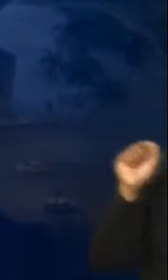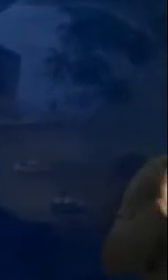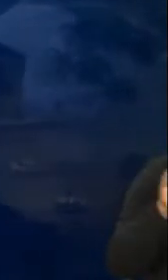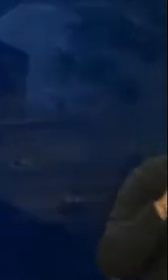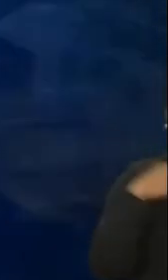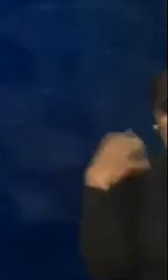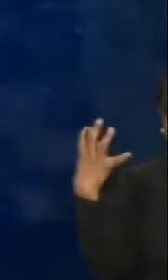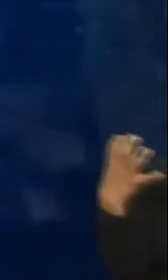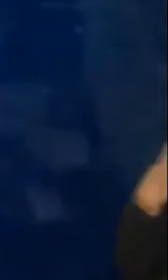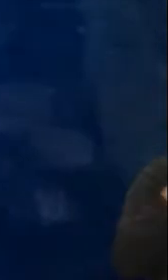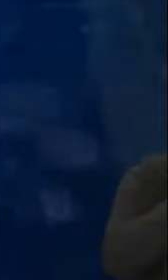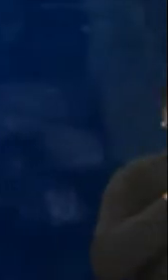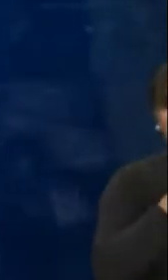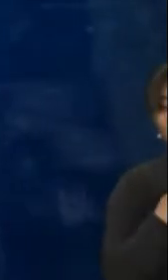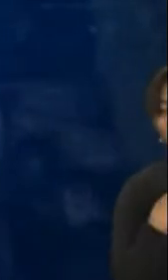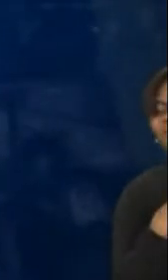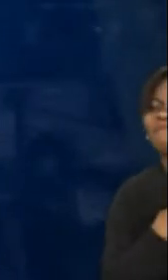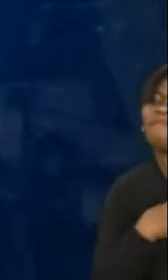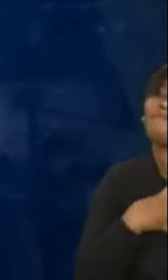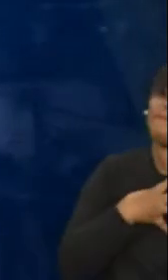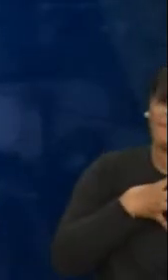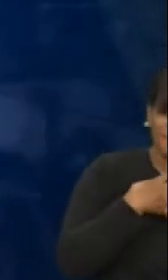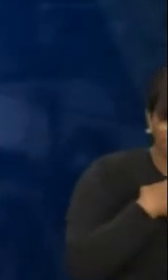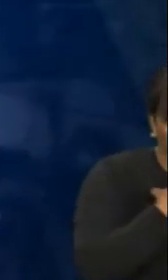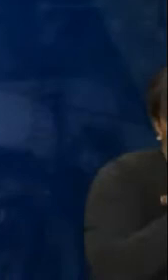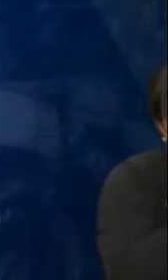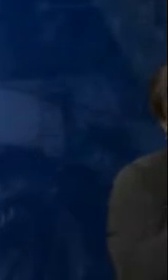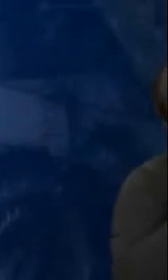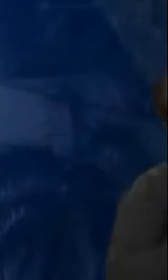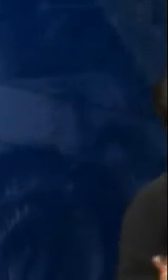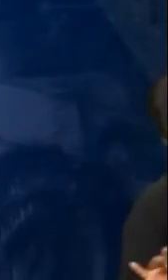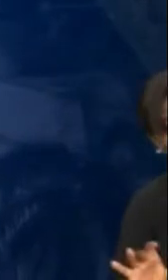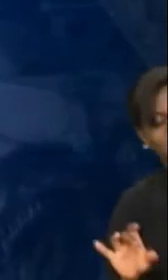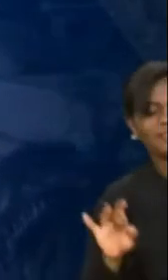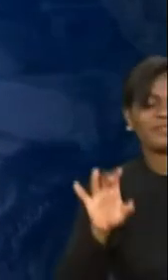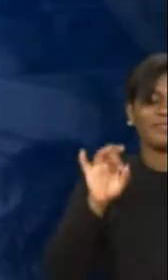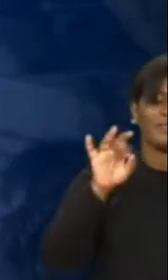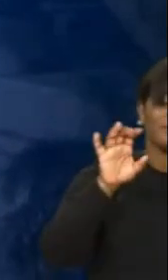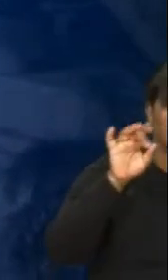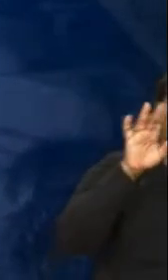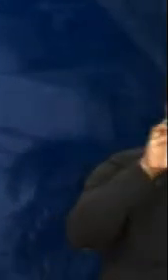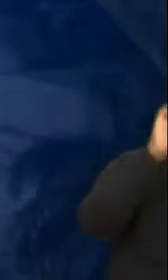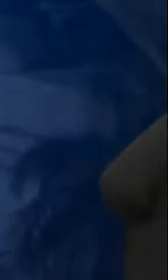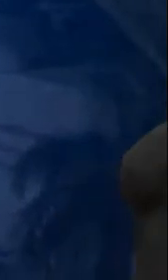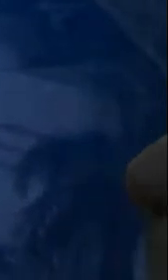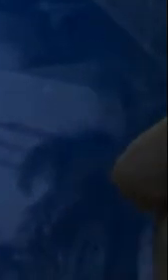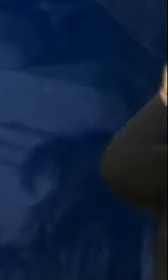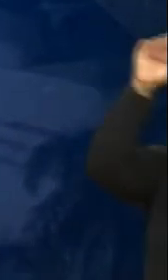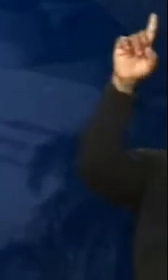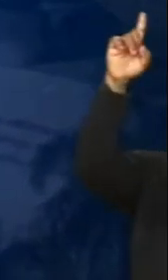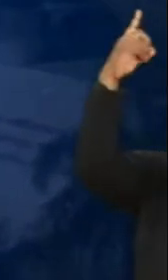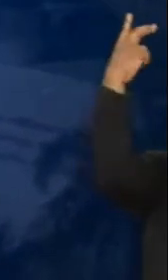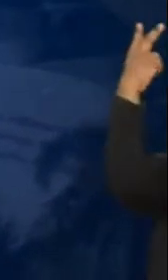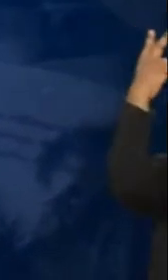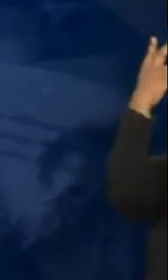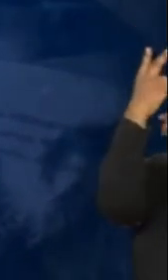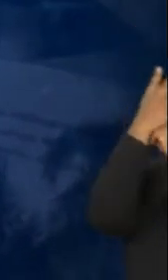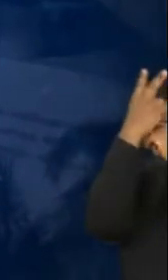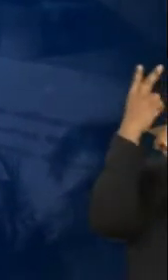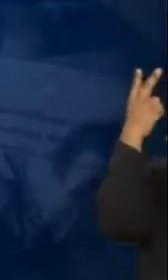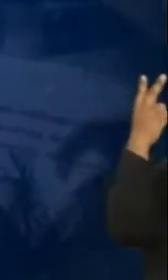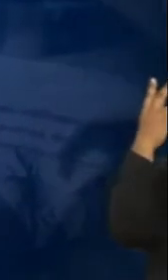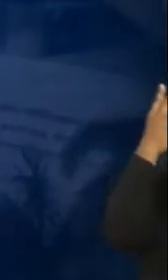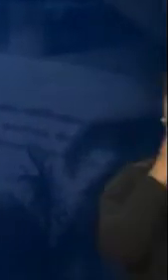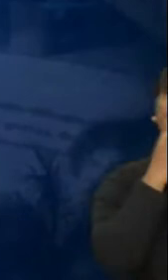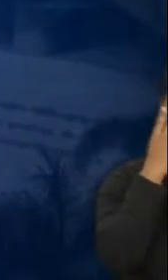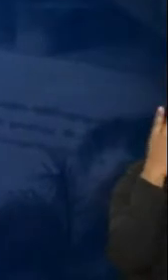sobrenatural. Faz com que eu me sinta especial. Faz com que eu me sinta especial. Deus está cuidando.